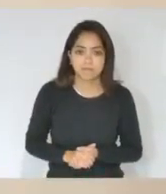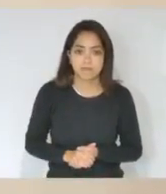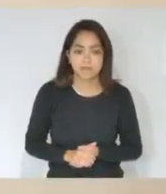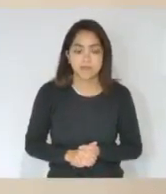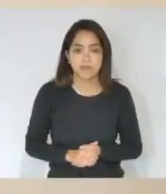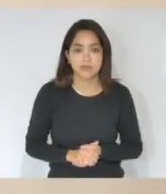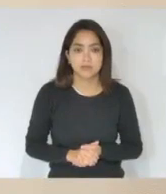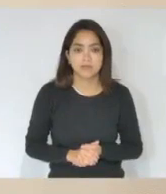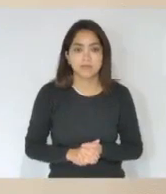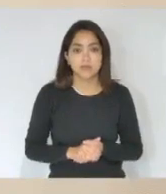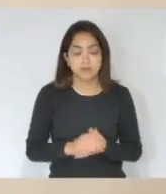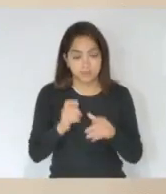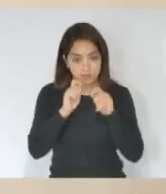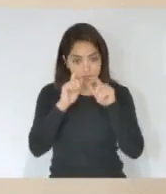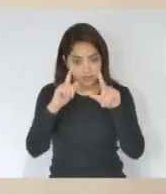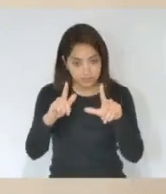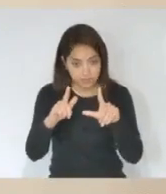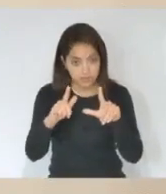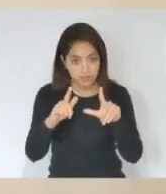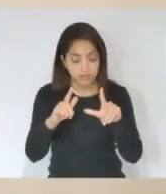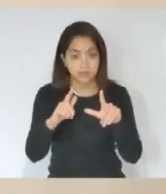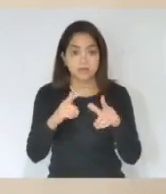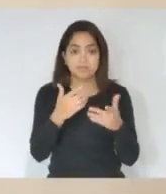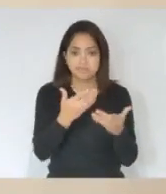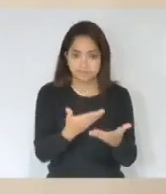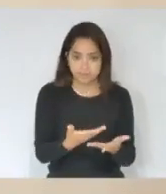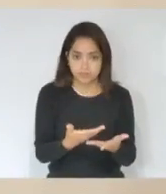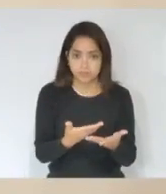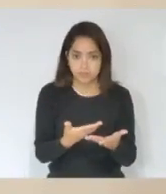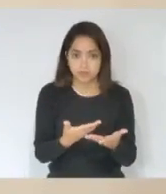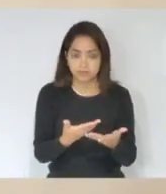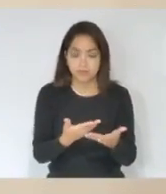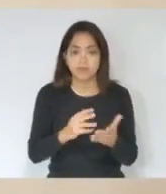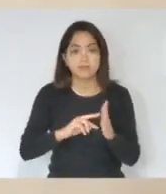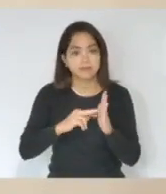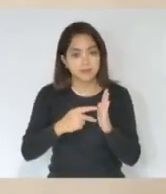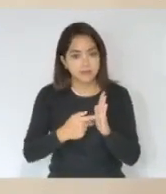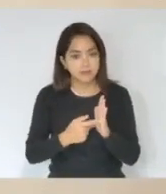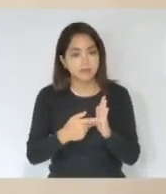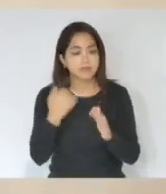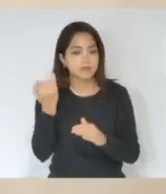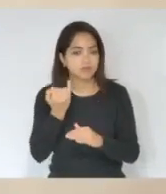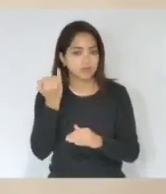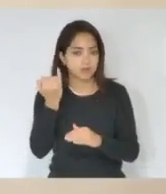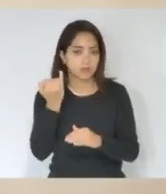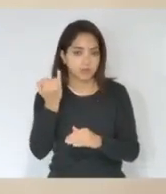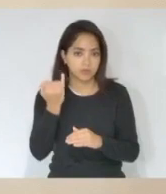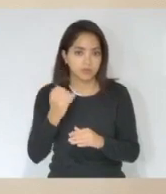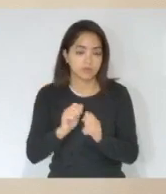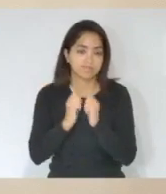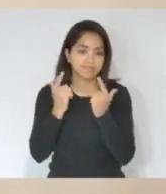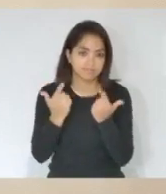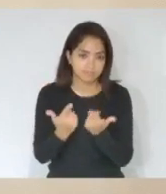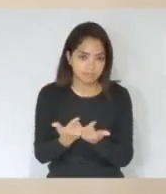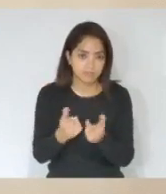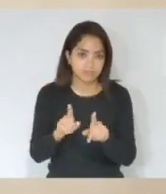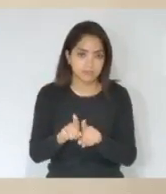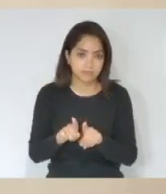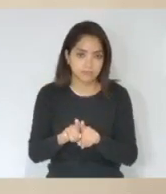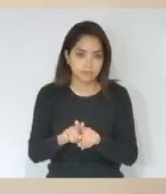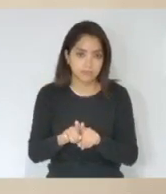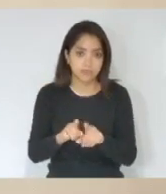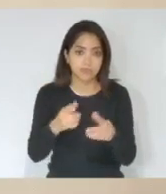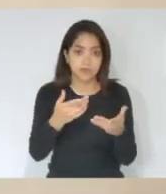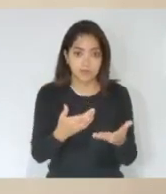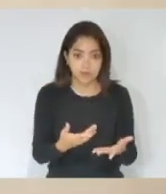sempre atento a essas iniciativas singelas, mas que têm um significado muito grande para a nossa Assembleia Legislativa e é uma forma